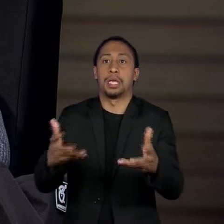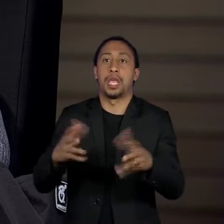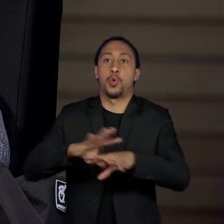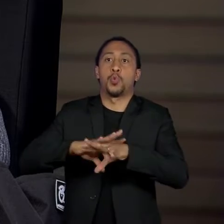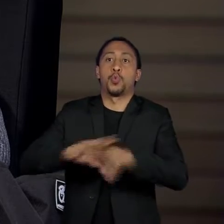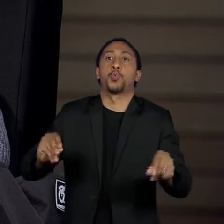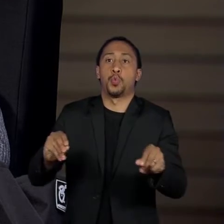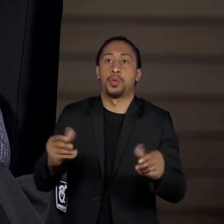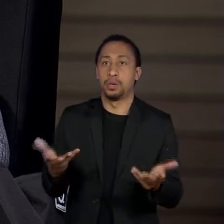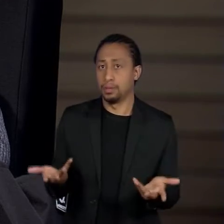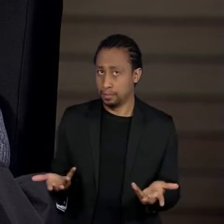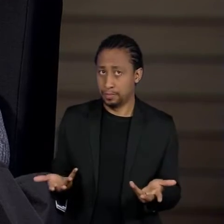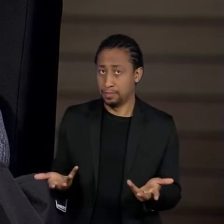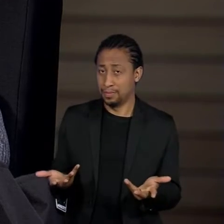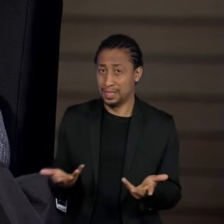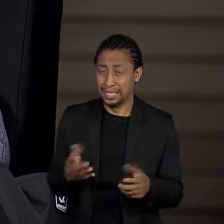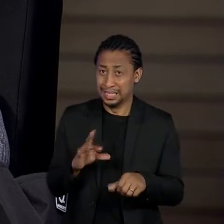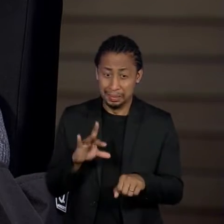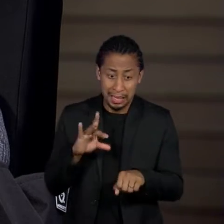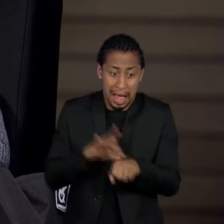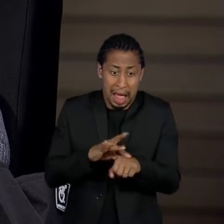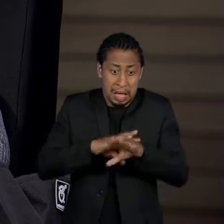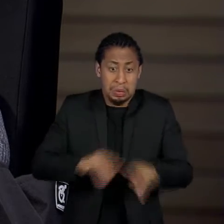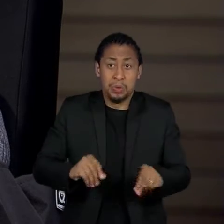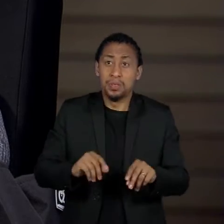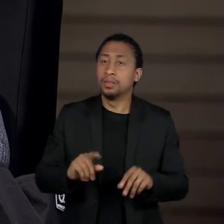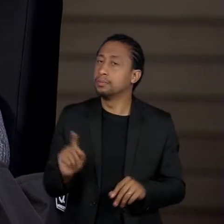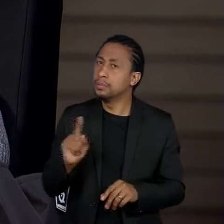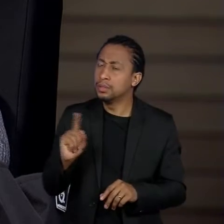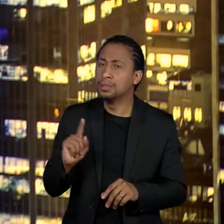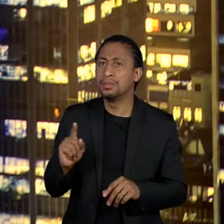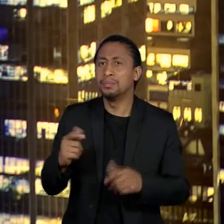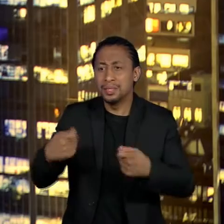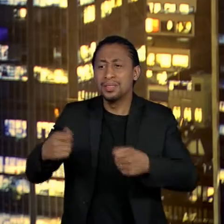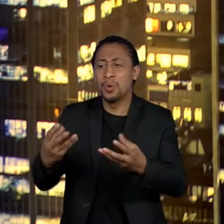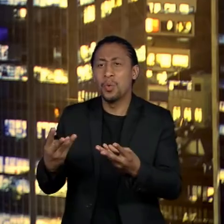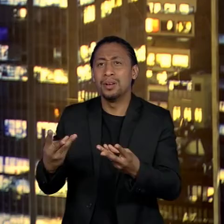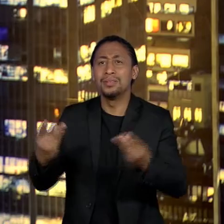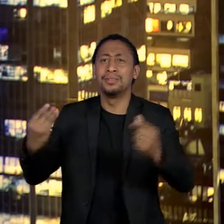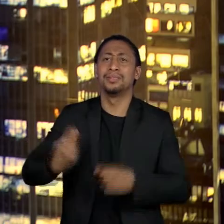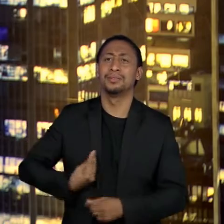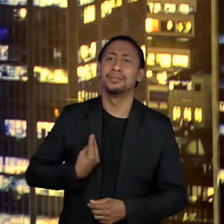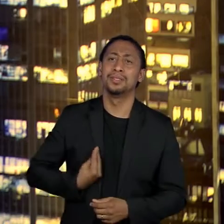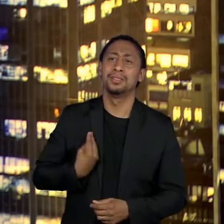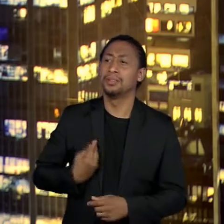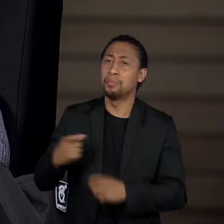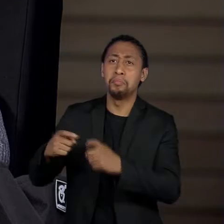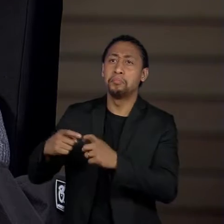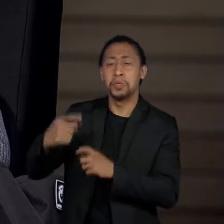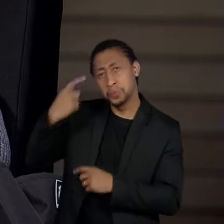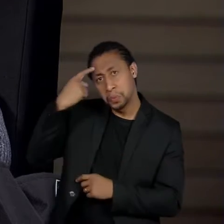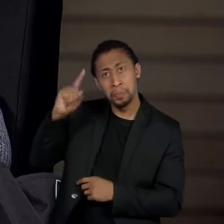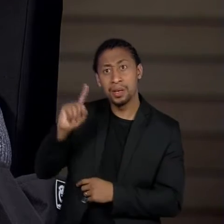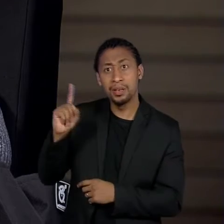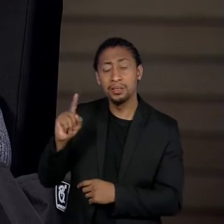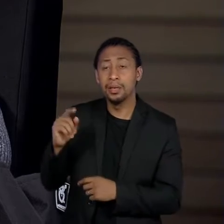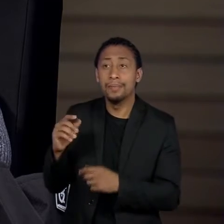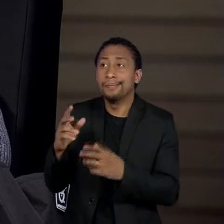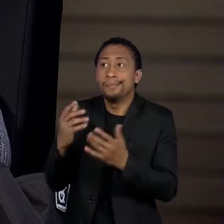cura e não qualidade de vida, principalmente. Eles É como se fôssemos objetos a